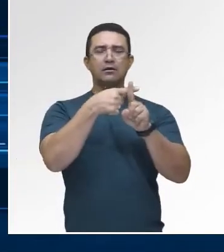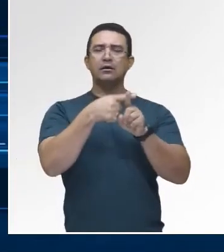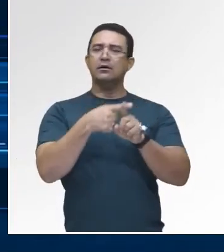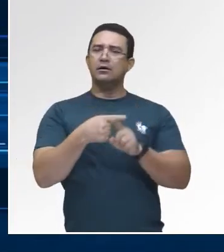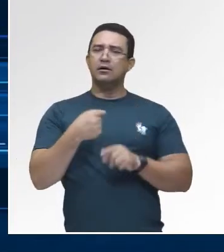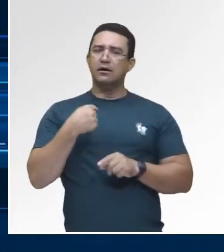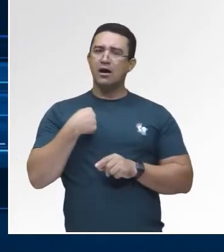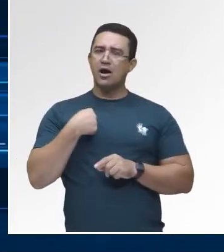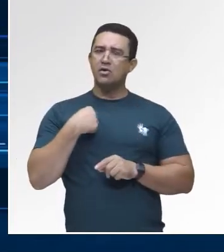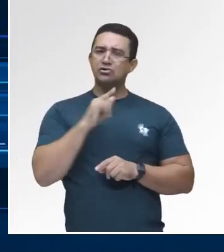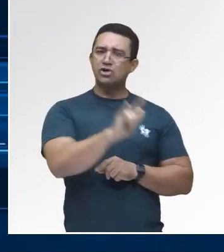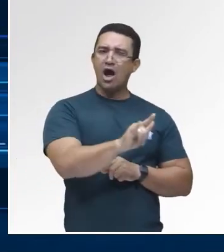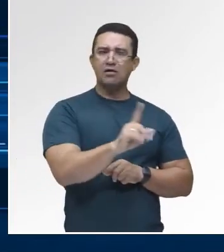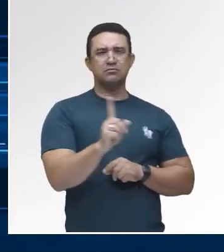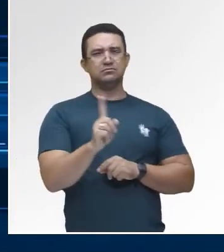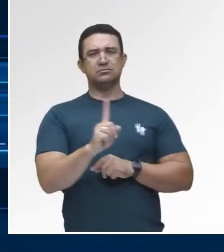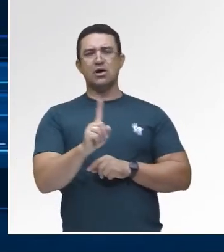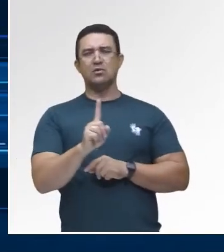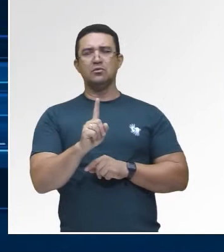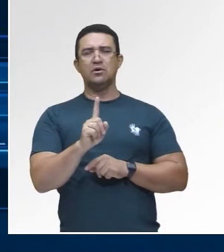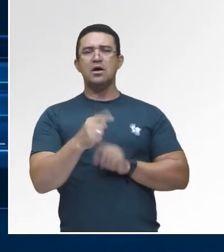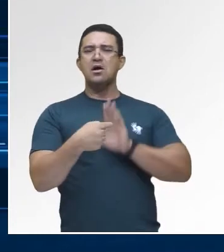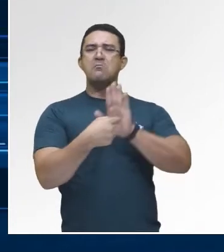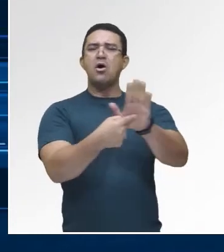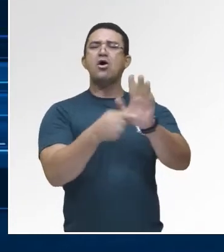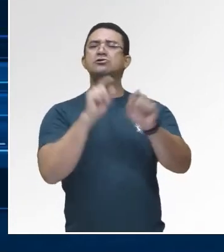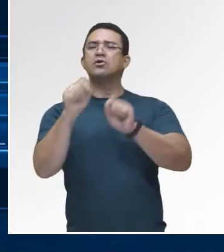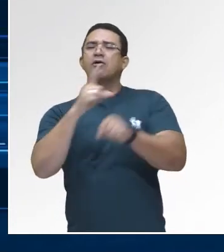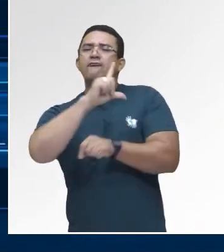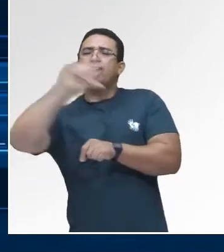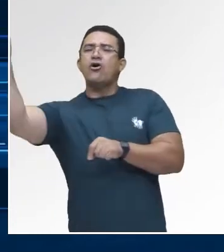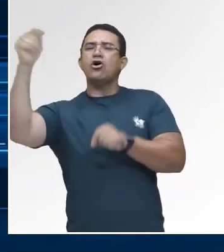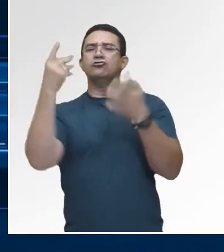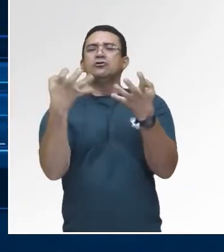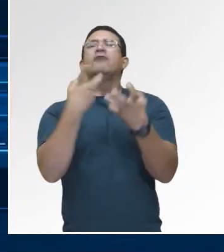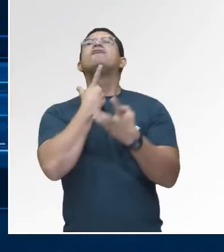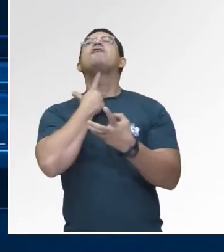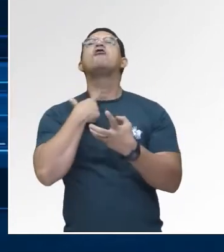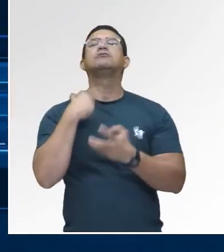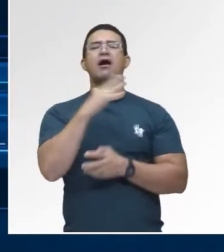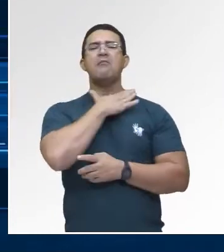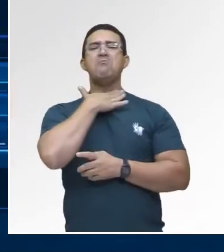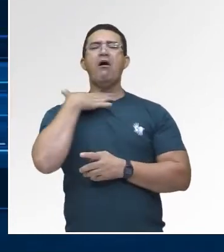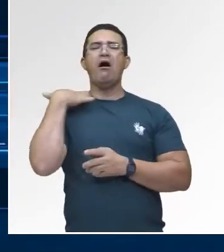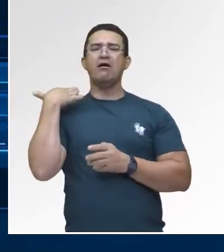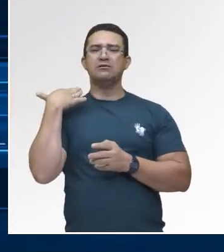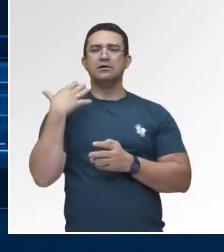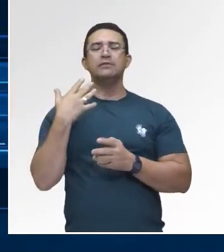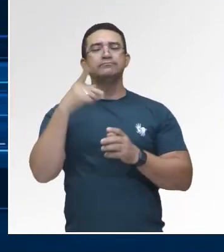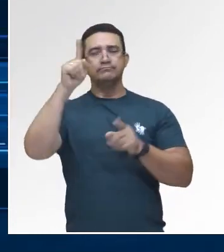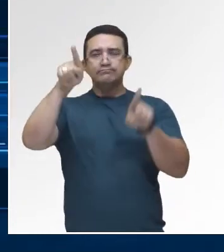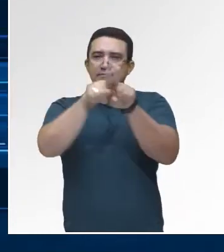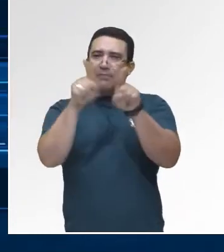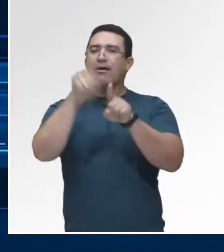outra característica, vai trazer o escapismo, a morte, vai ser uma das características